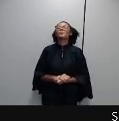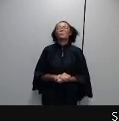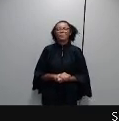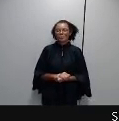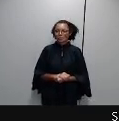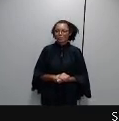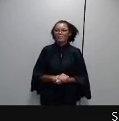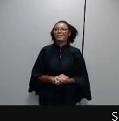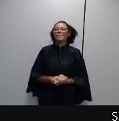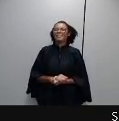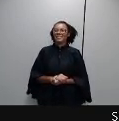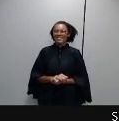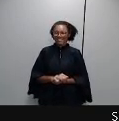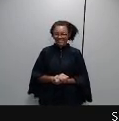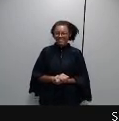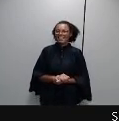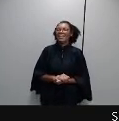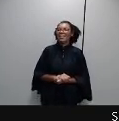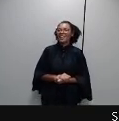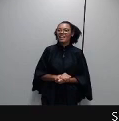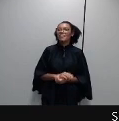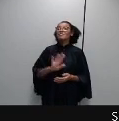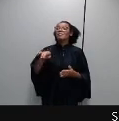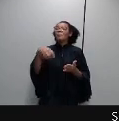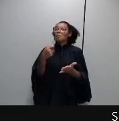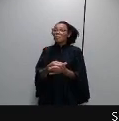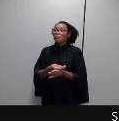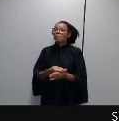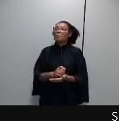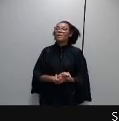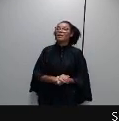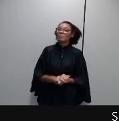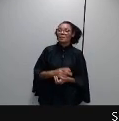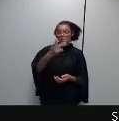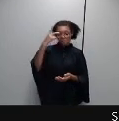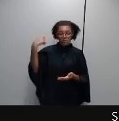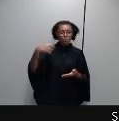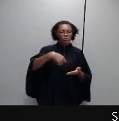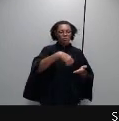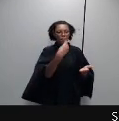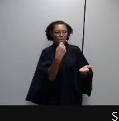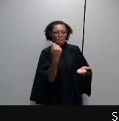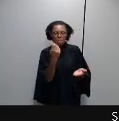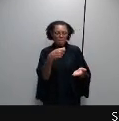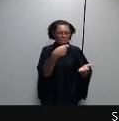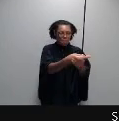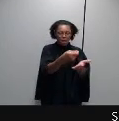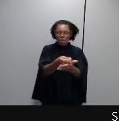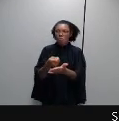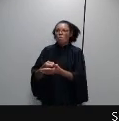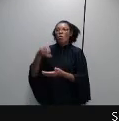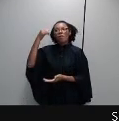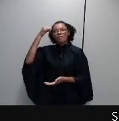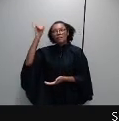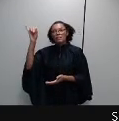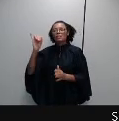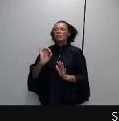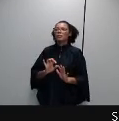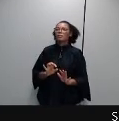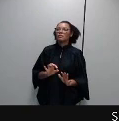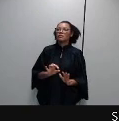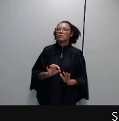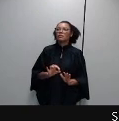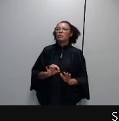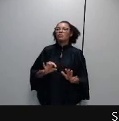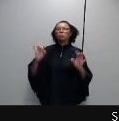no pagamento com cristal de credores da Falência evidentemente A Fazenda evidentemente um privilégio